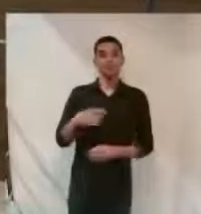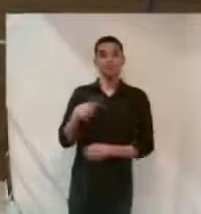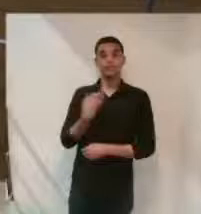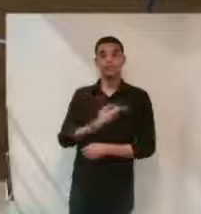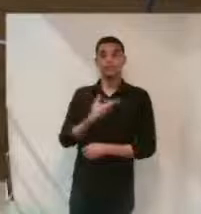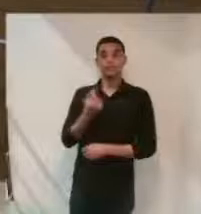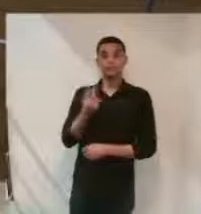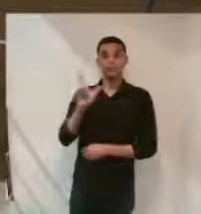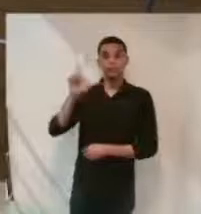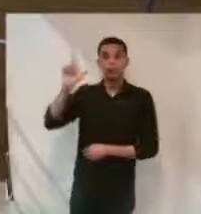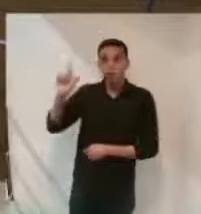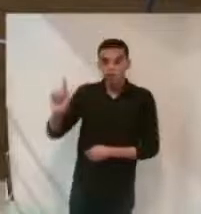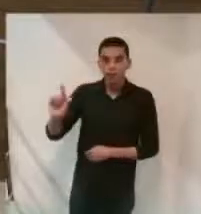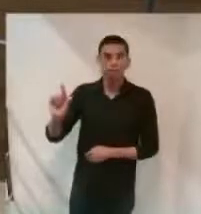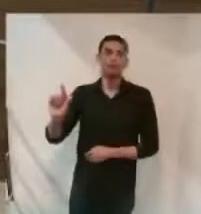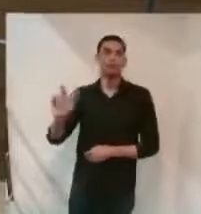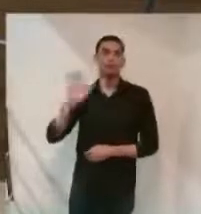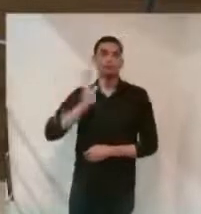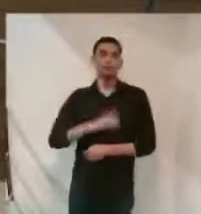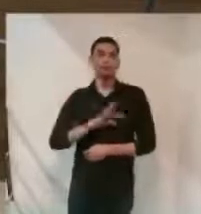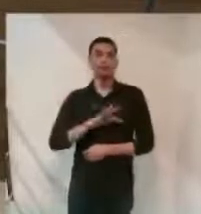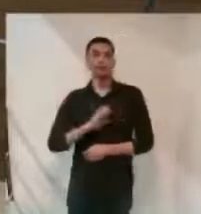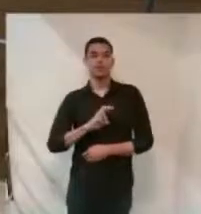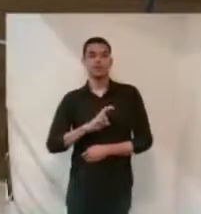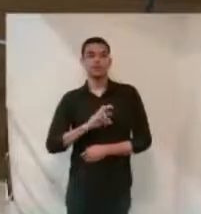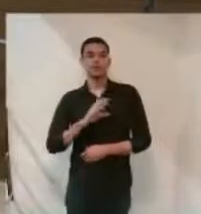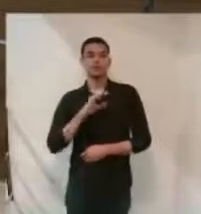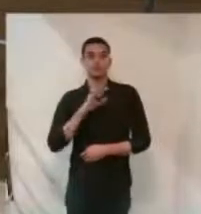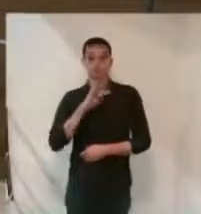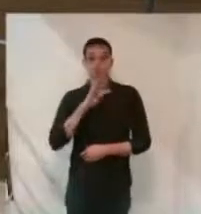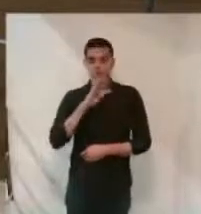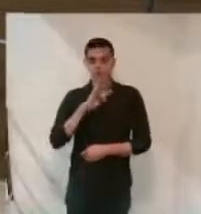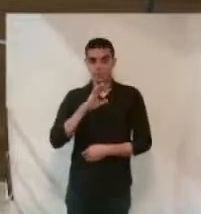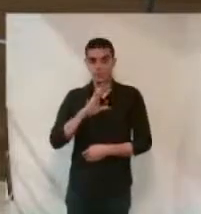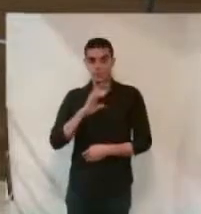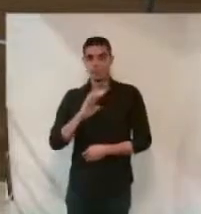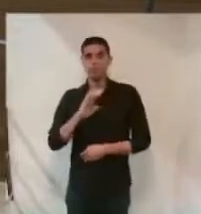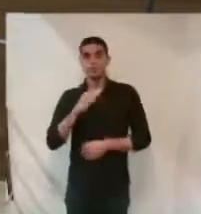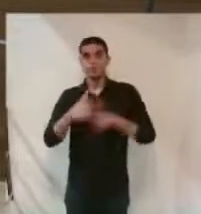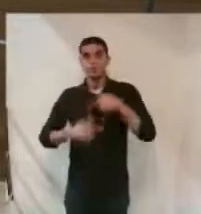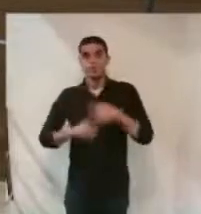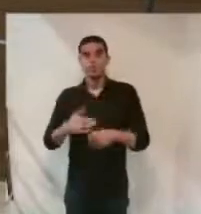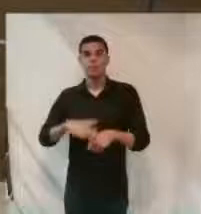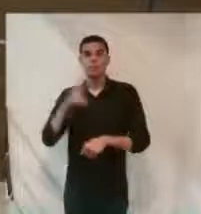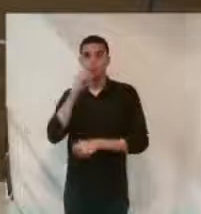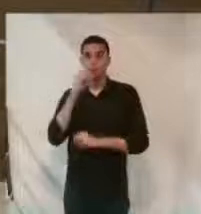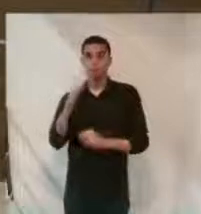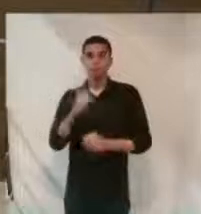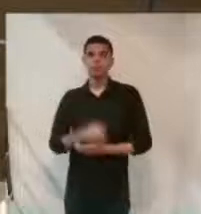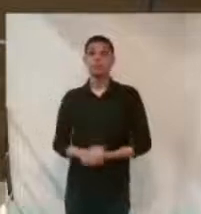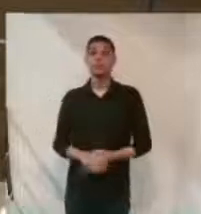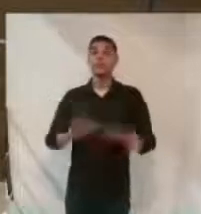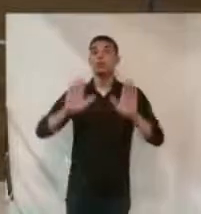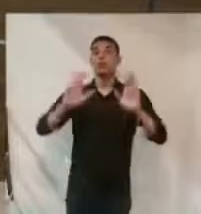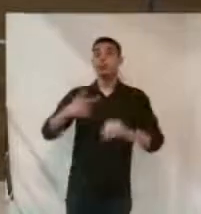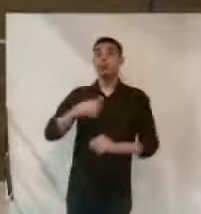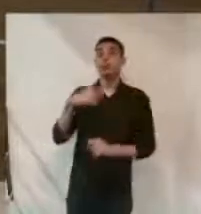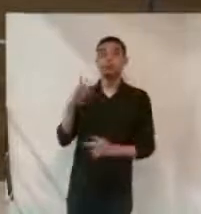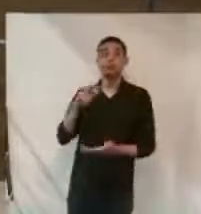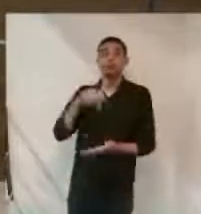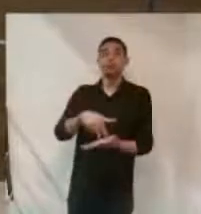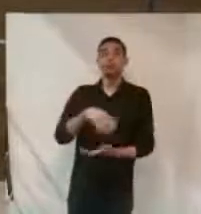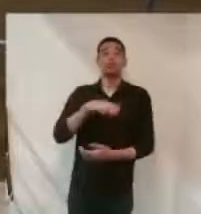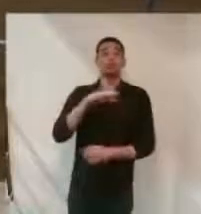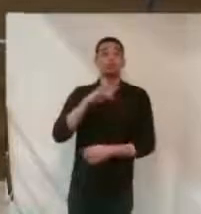levou o tribunal a atuar de forma mais forte. Mas eu só cheguei ao tribunal em 2019. Em 2019, o tribunal já